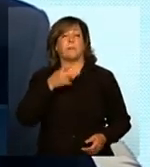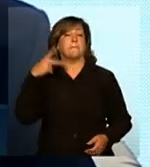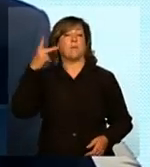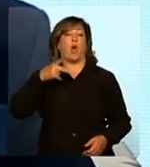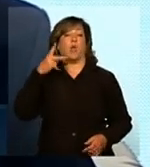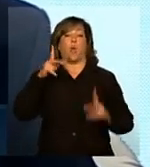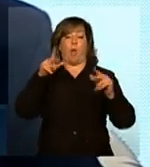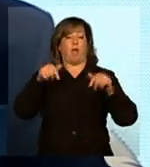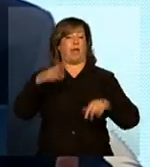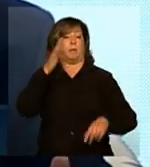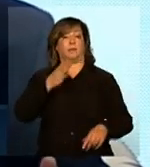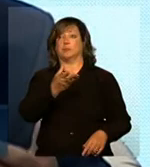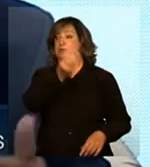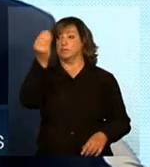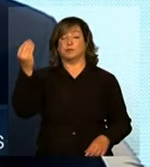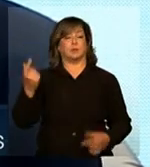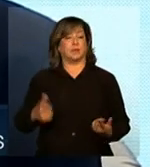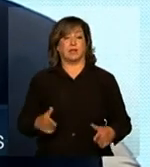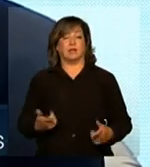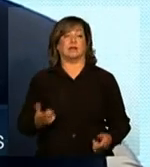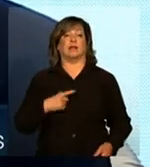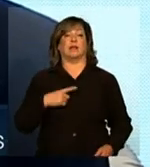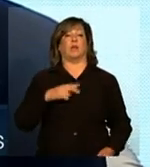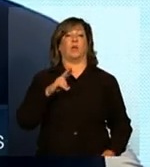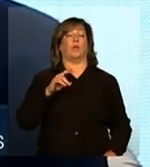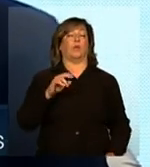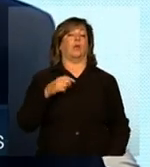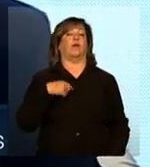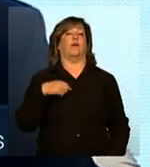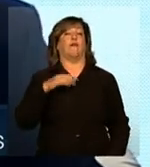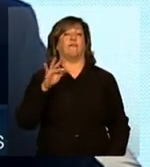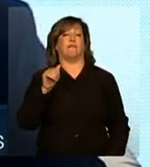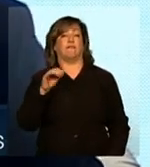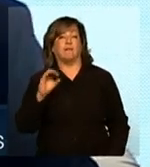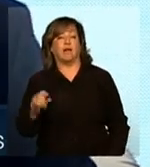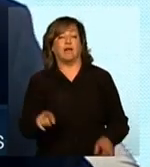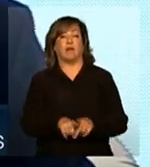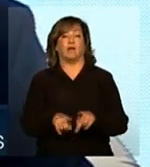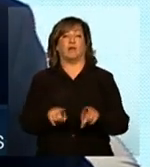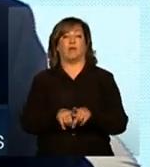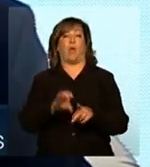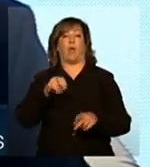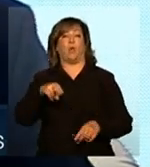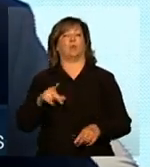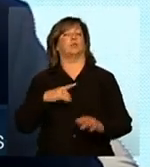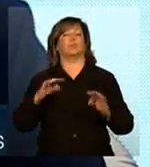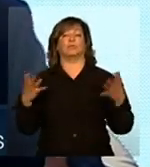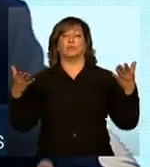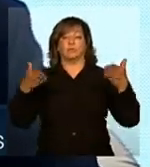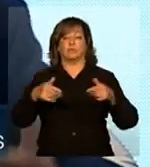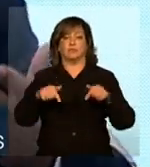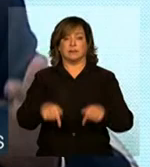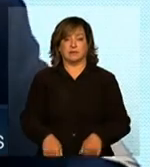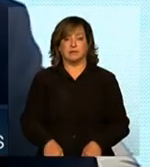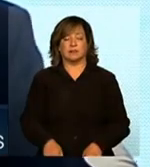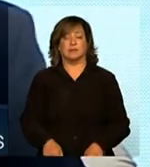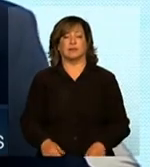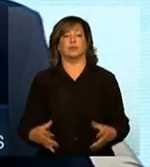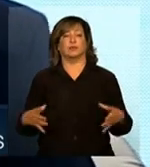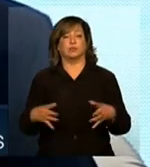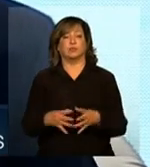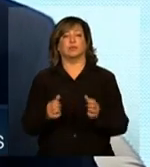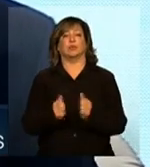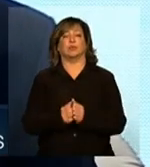aqui. Então, a ONU, a FAO, aqui com a Dona Irã, com o Alan, aqui presente, ao trazer, né, junto com as